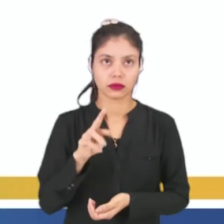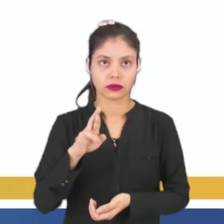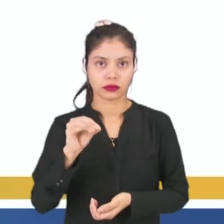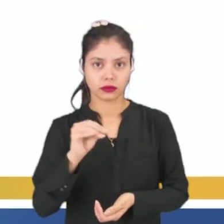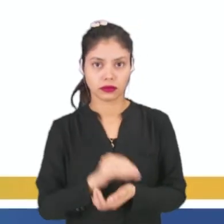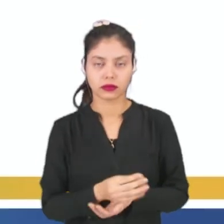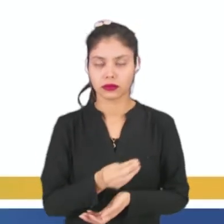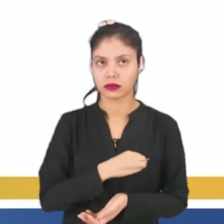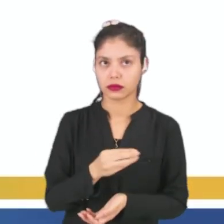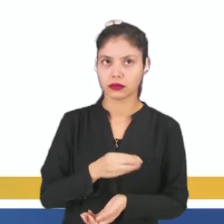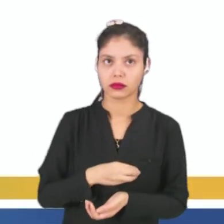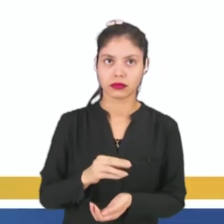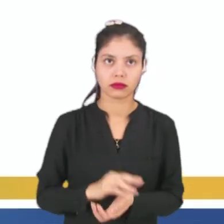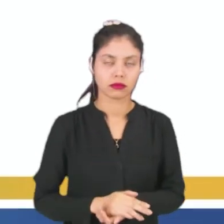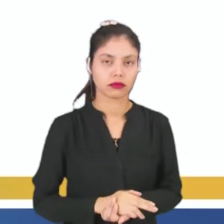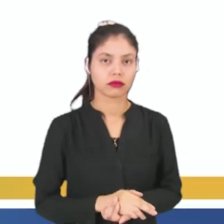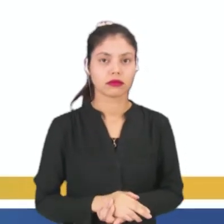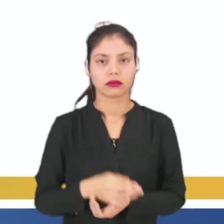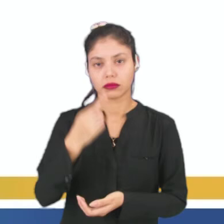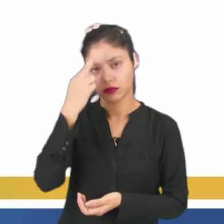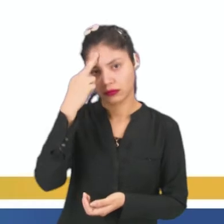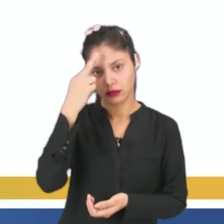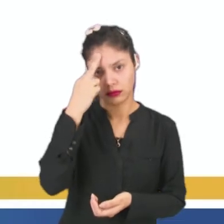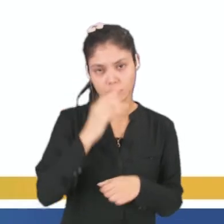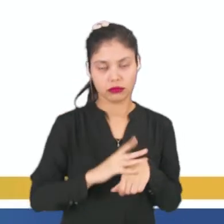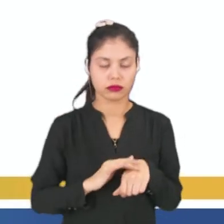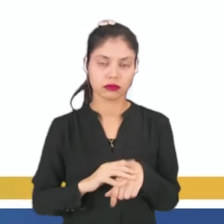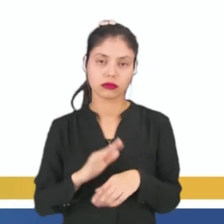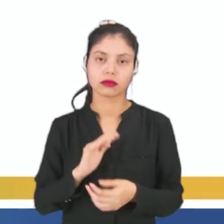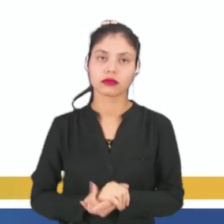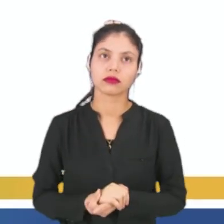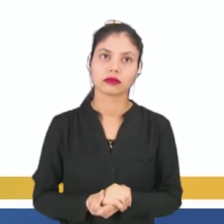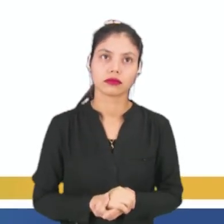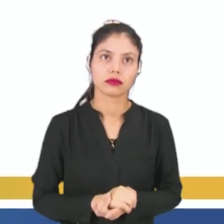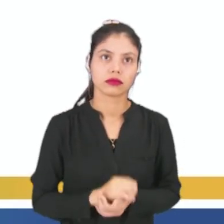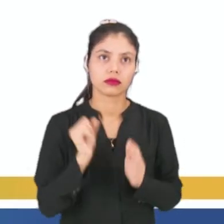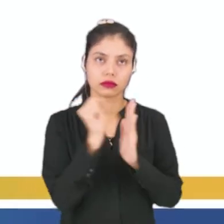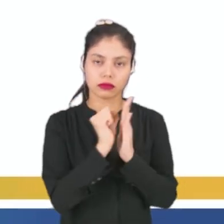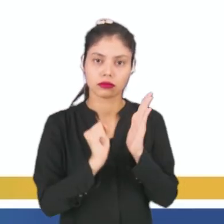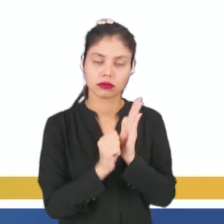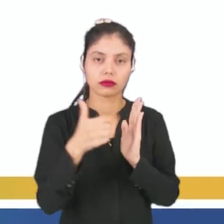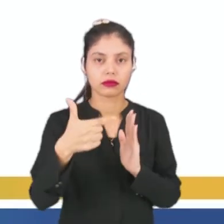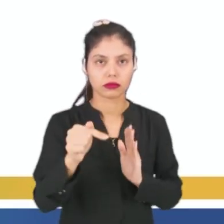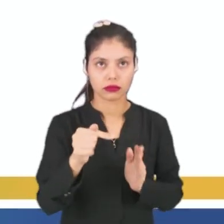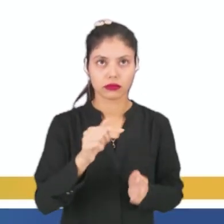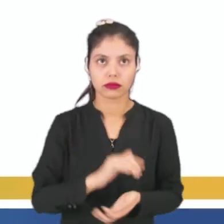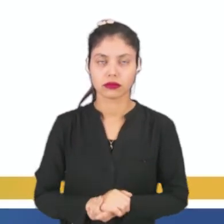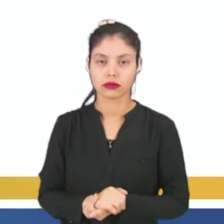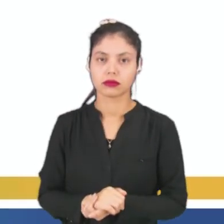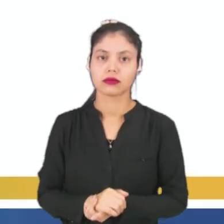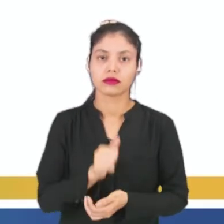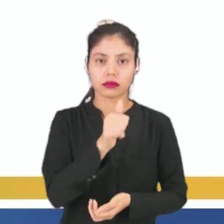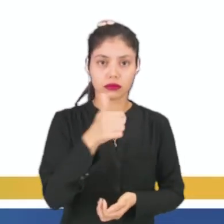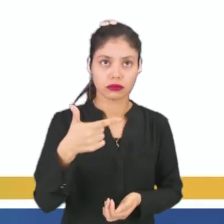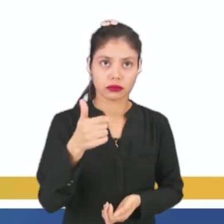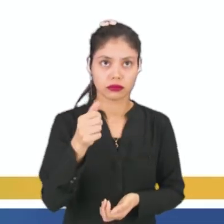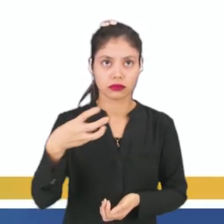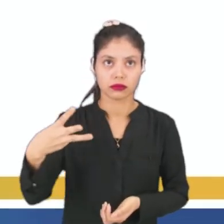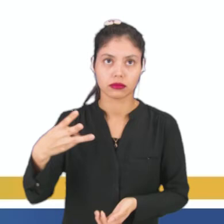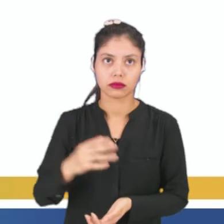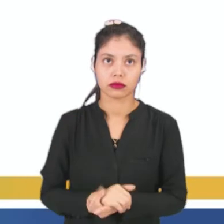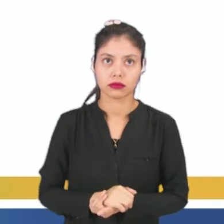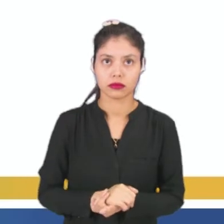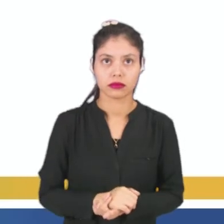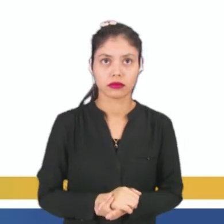o pecado seria a razão das doenças. Aí vamos no século XII e XIII surgem as